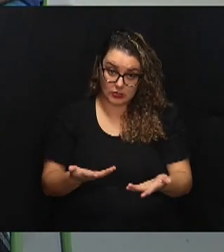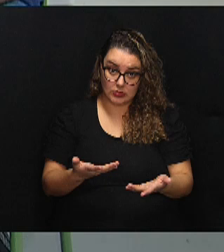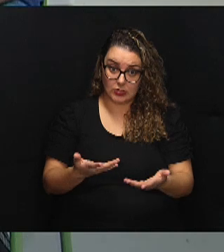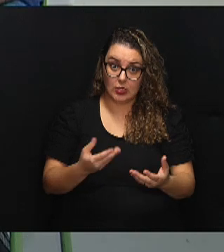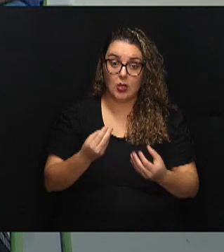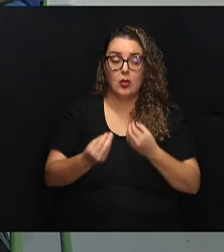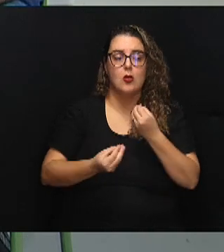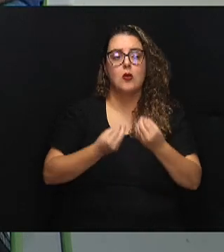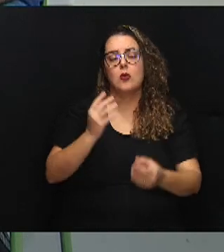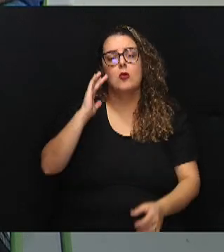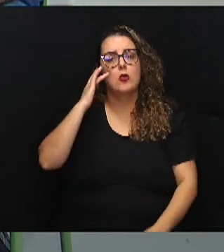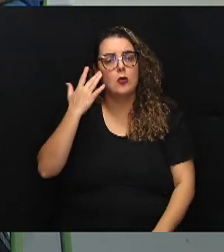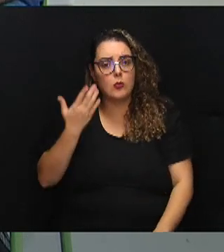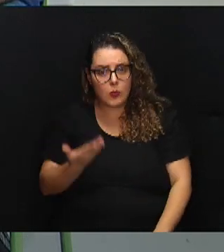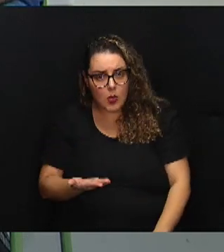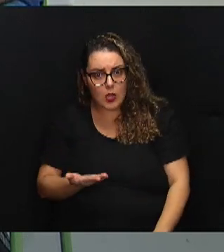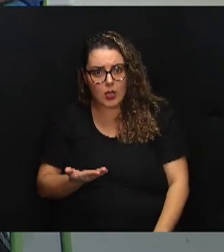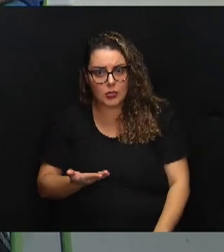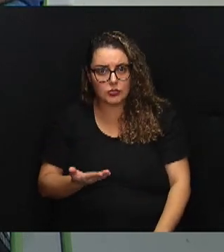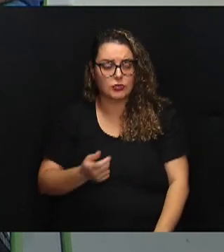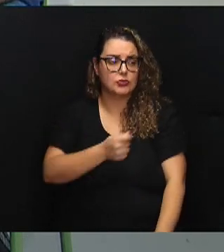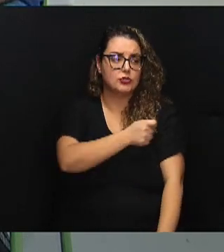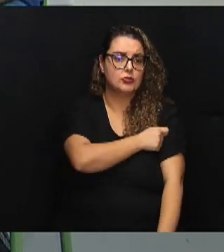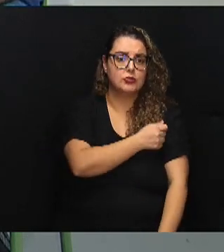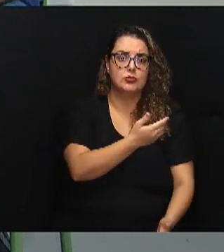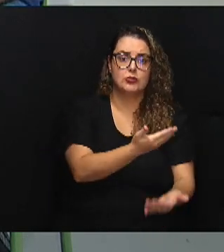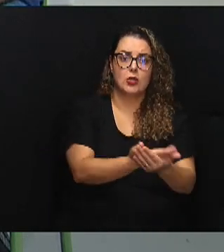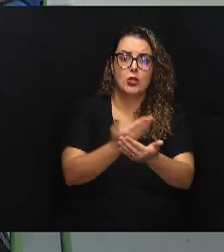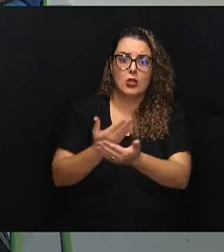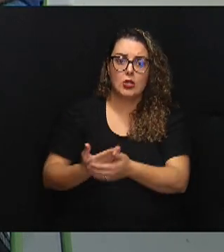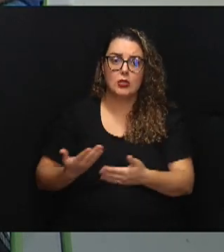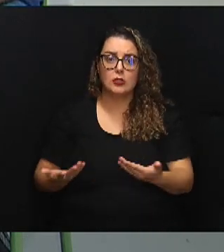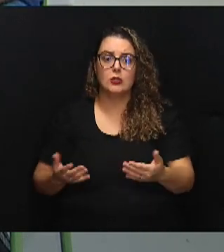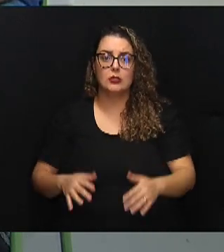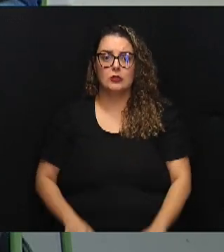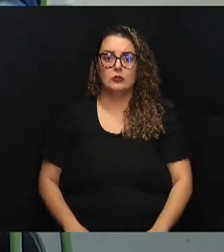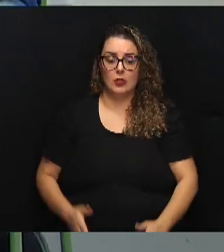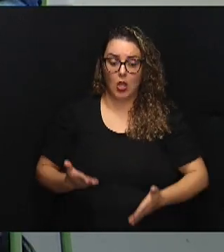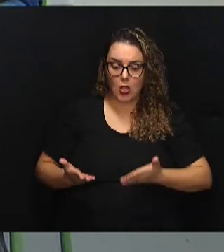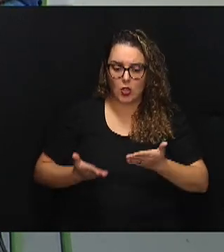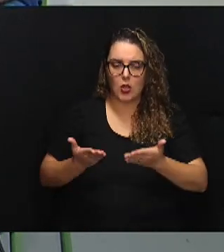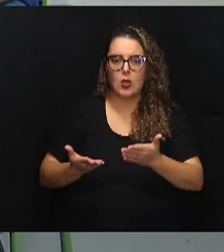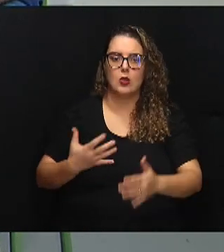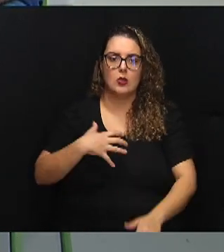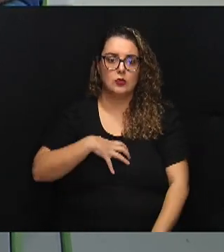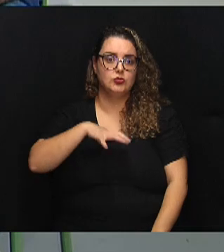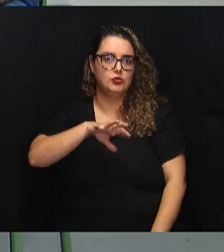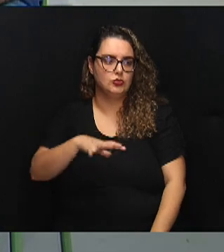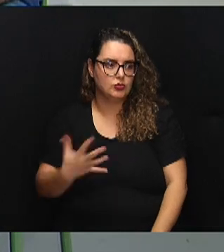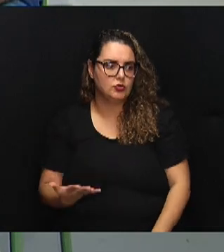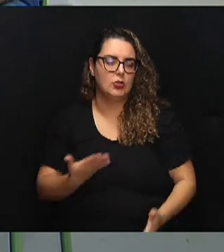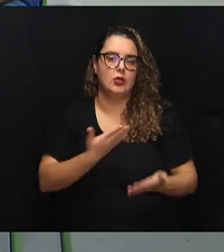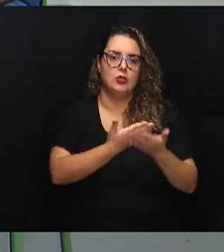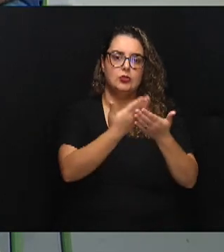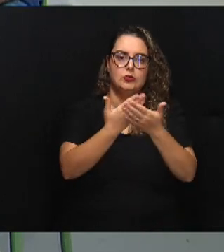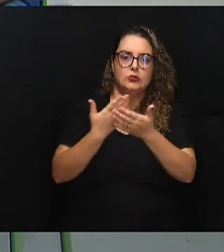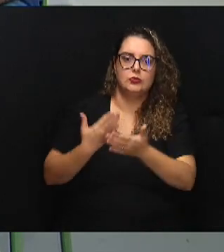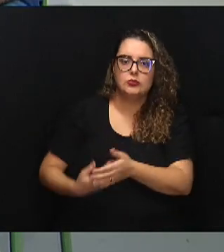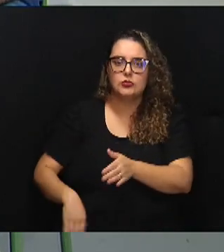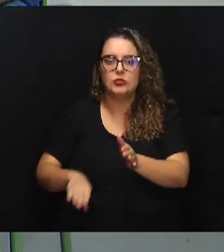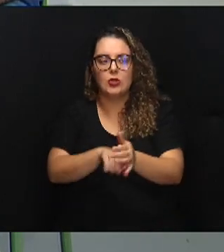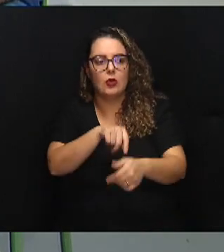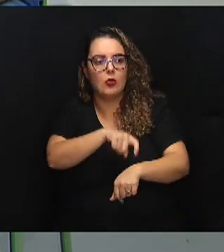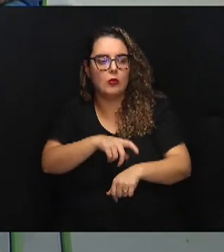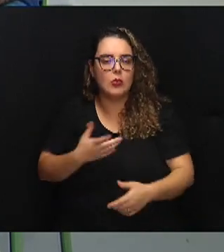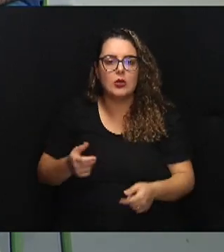você acha que os estudantes devem lidar com essa situação, devem estudar? Chegou o momento de